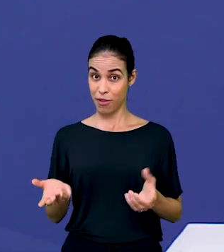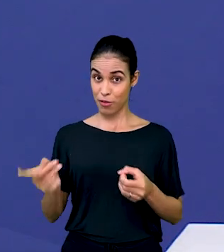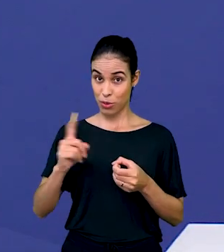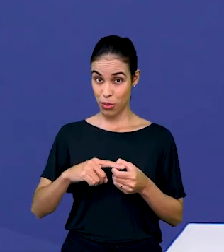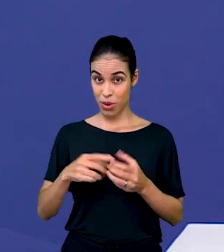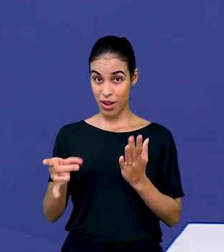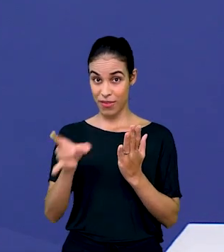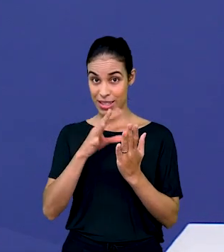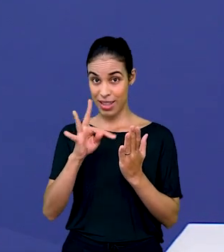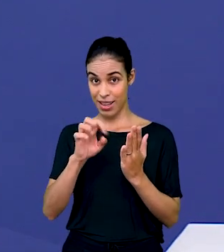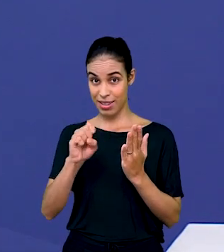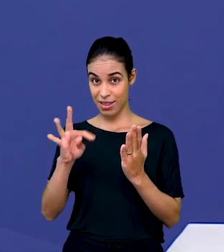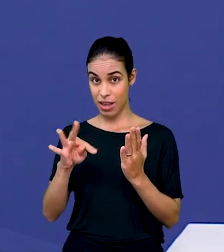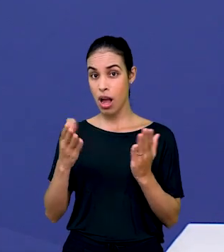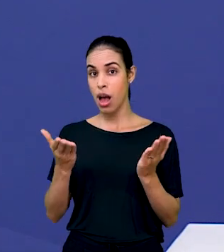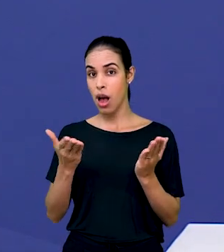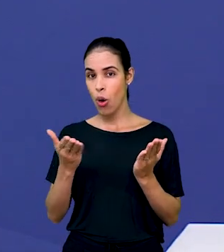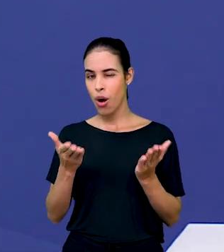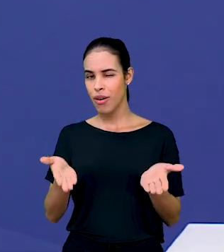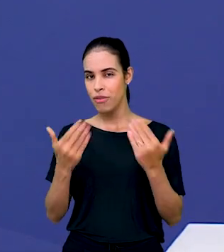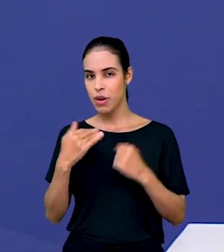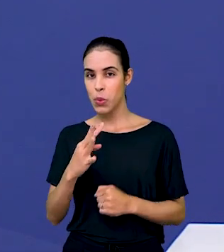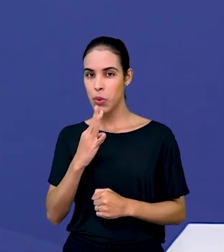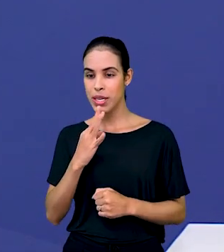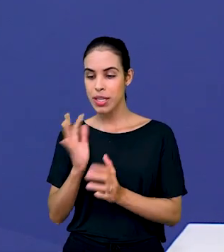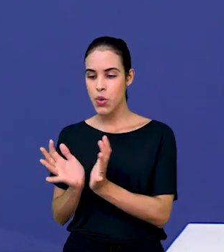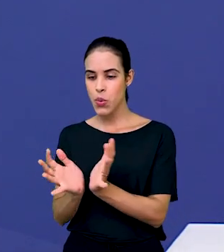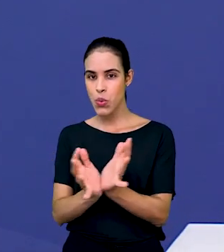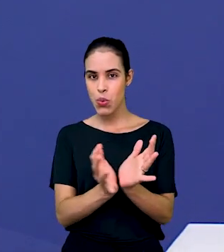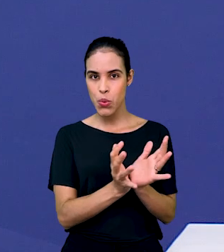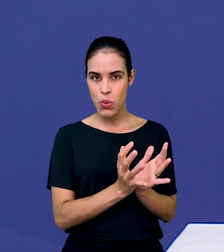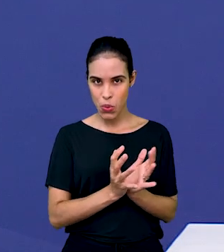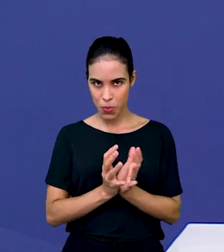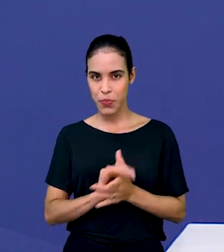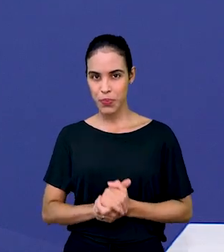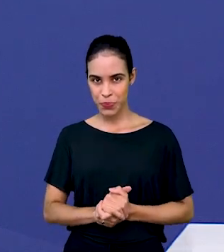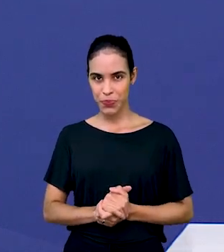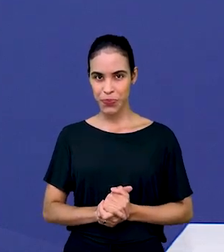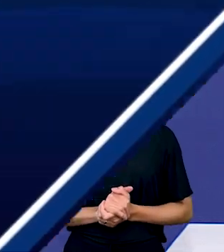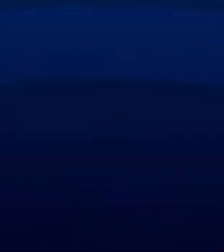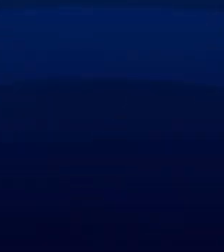Estamos de volta com Revista TST e chegou a hora de fazer um giro pelas turmas do tribunal.